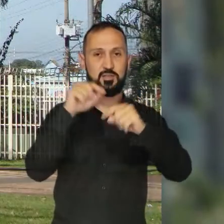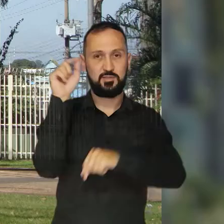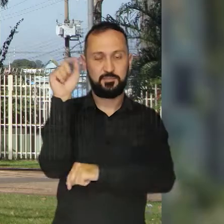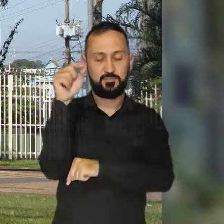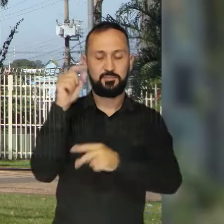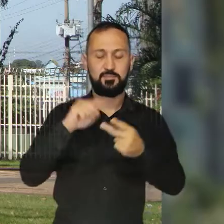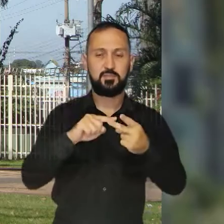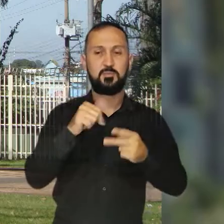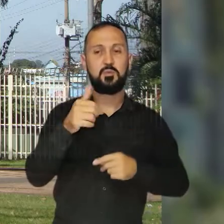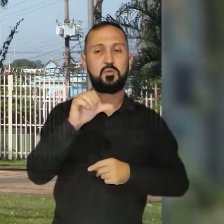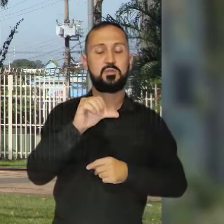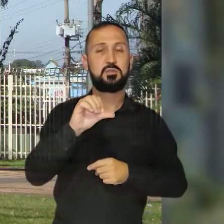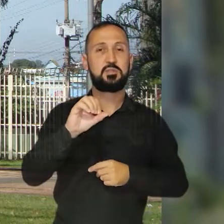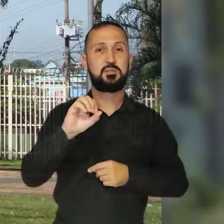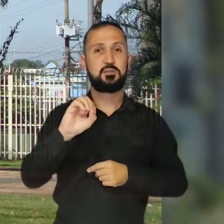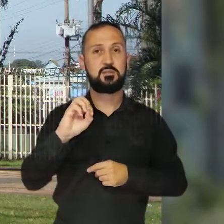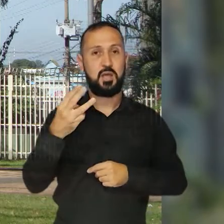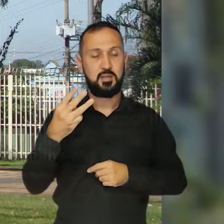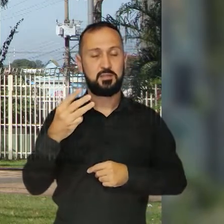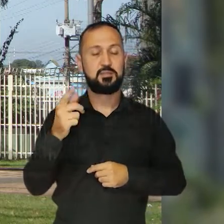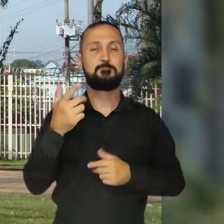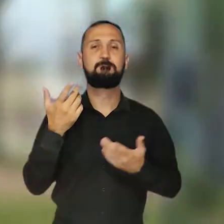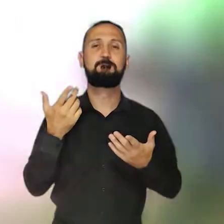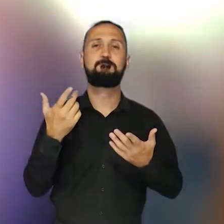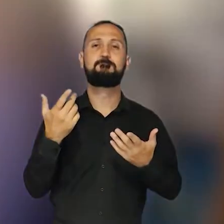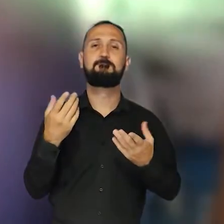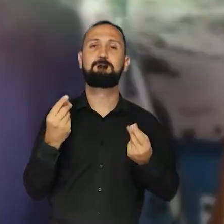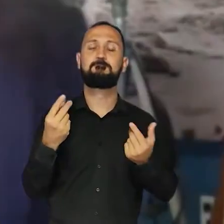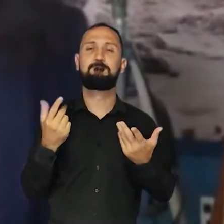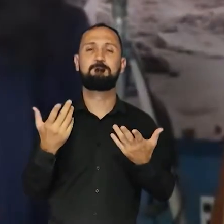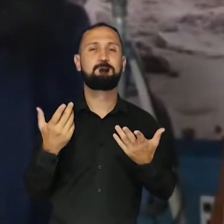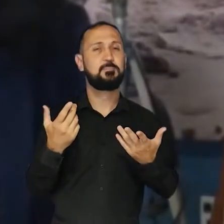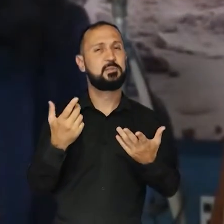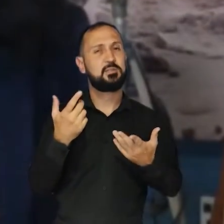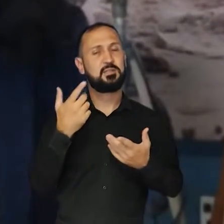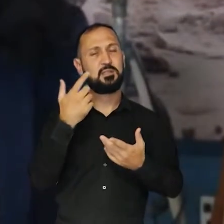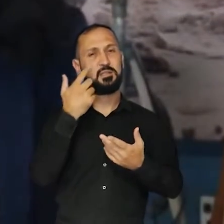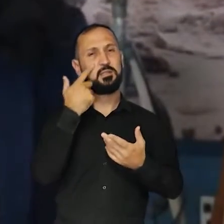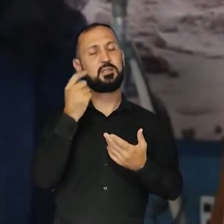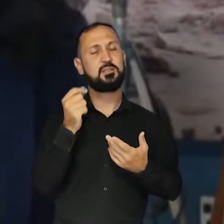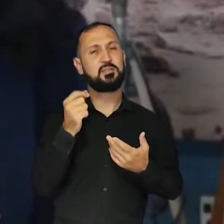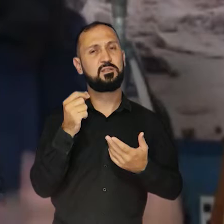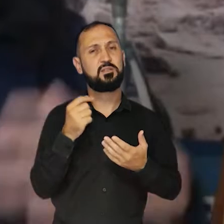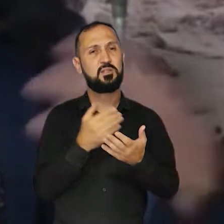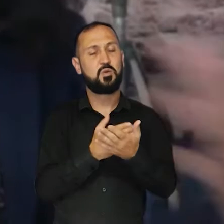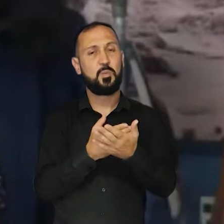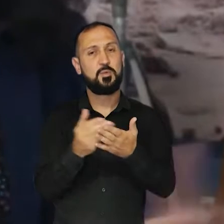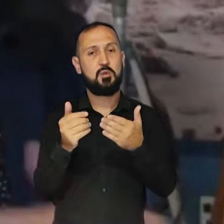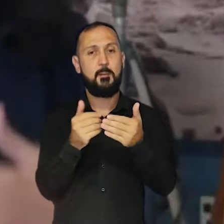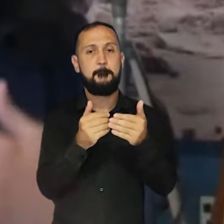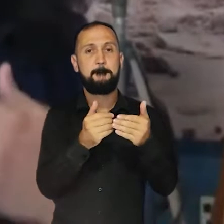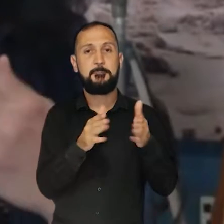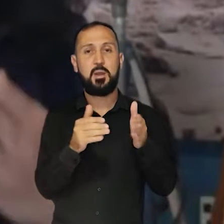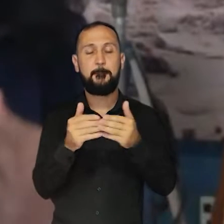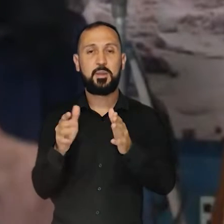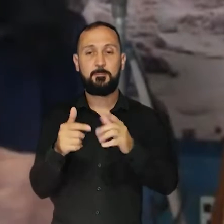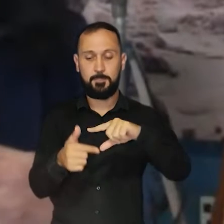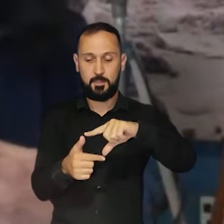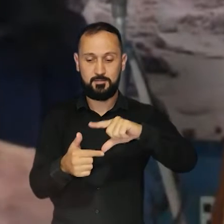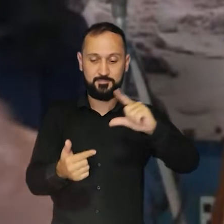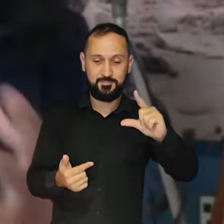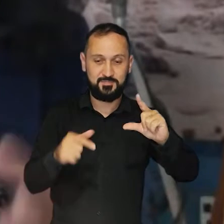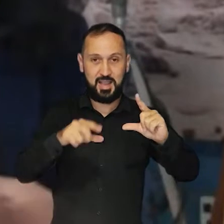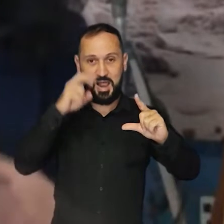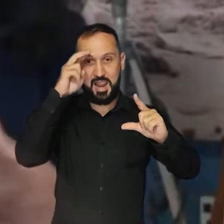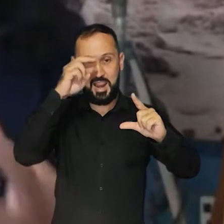em Mato Grosso do Sul em 1903, né? Então, assim, a gente acabou abrindo